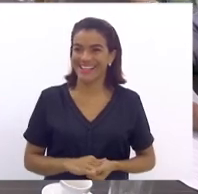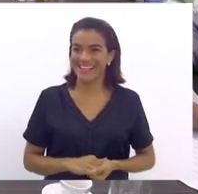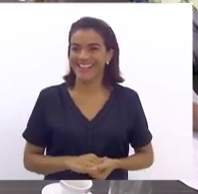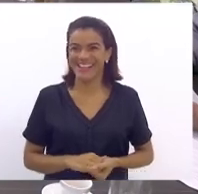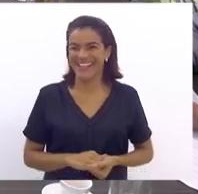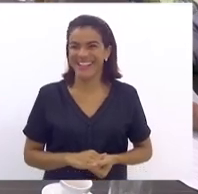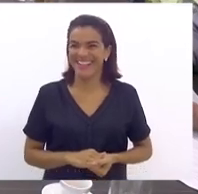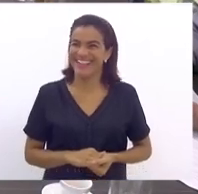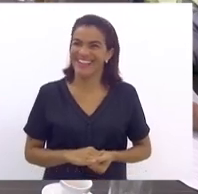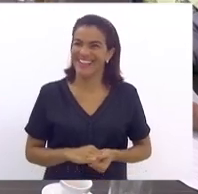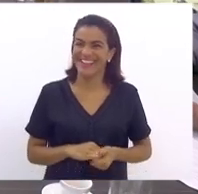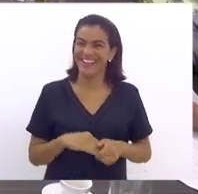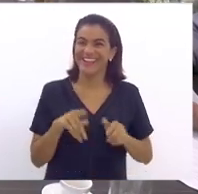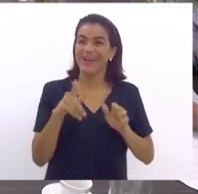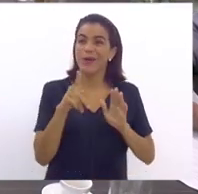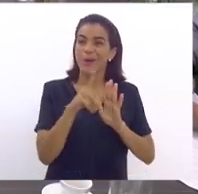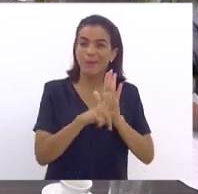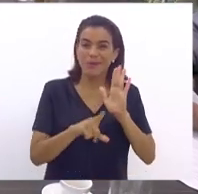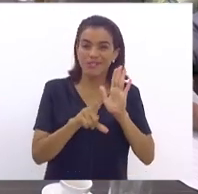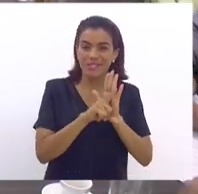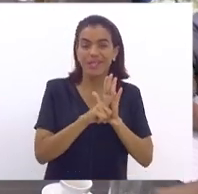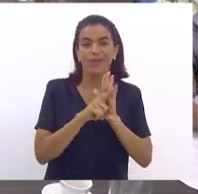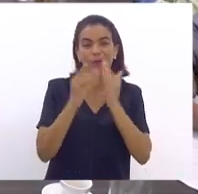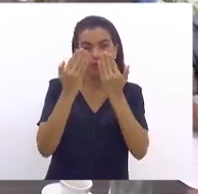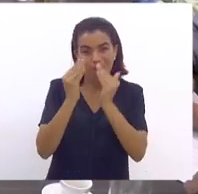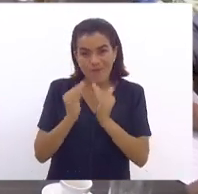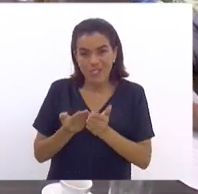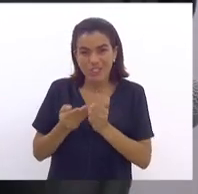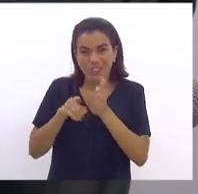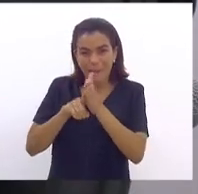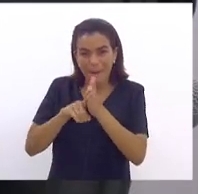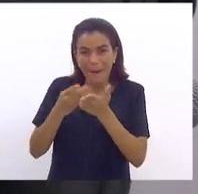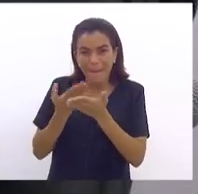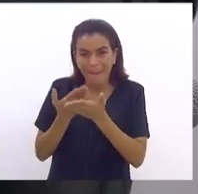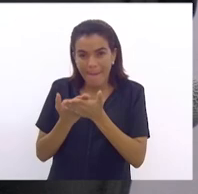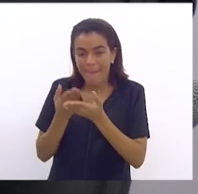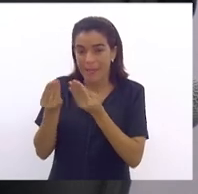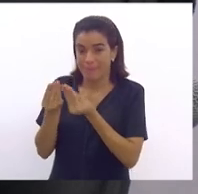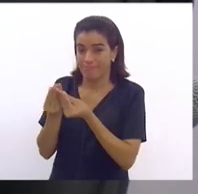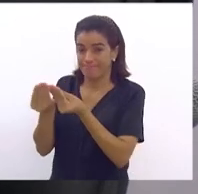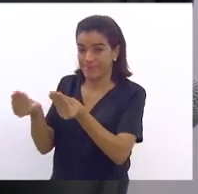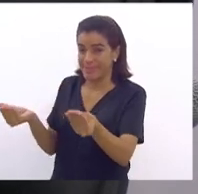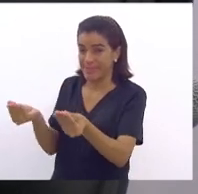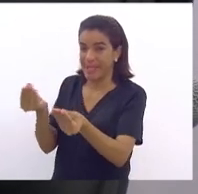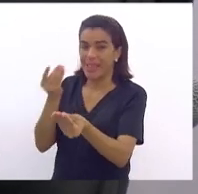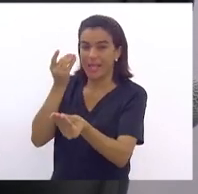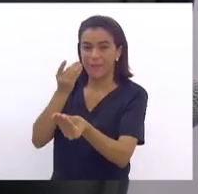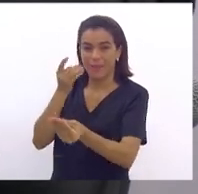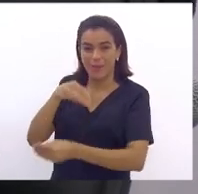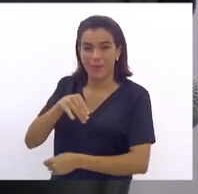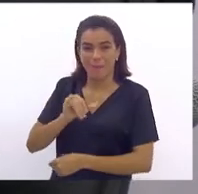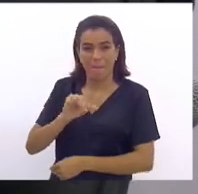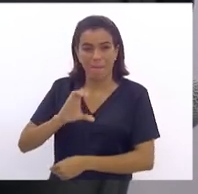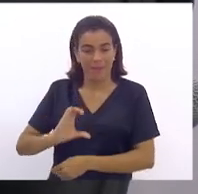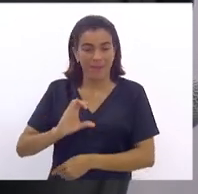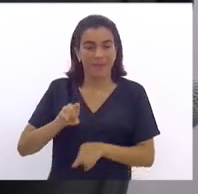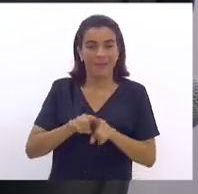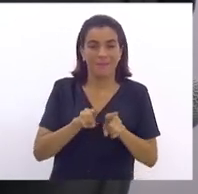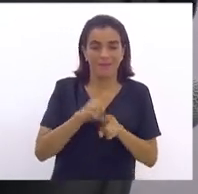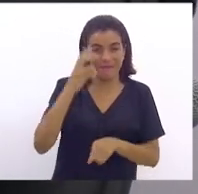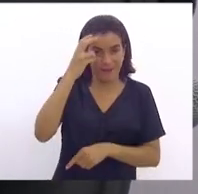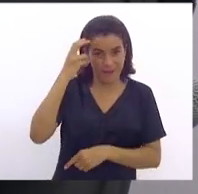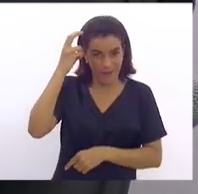vamos em frente. Projeto com vistas ao deputado Mink e à deputada Verônica. O próximo é o 20 da